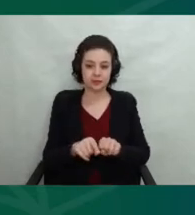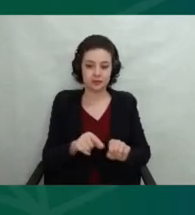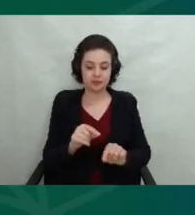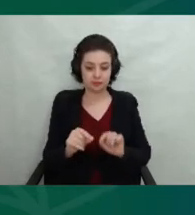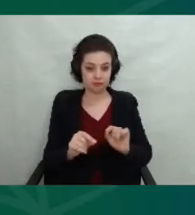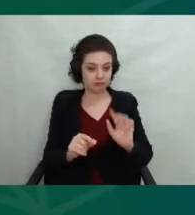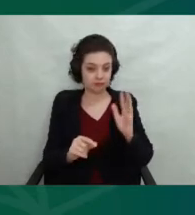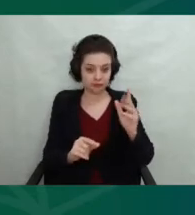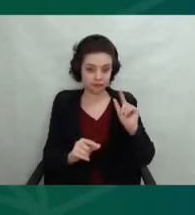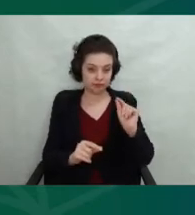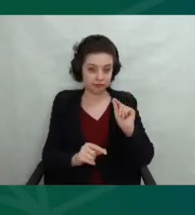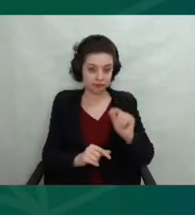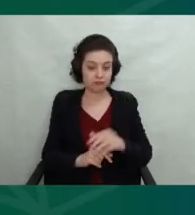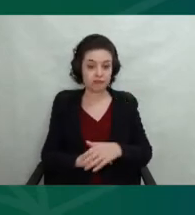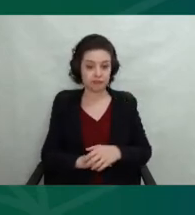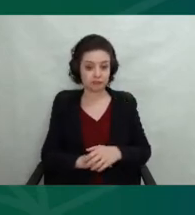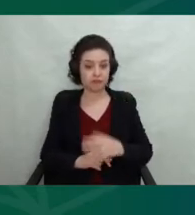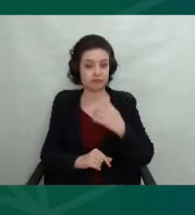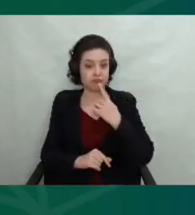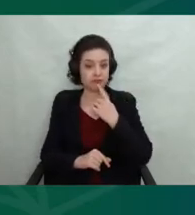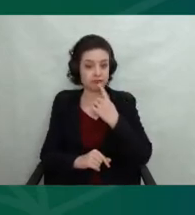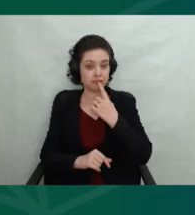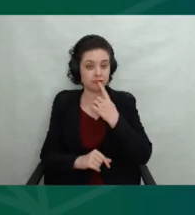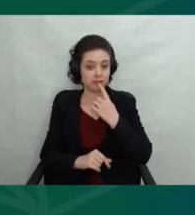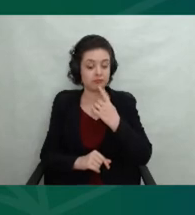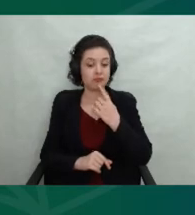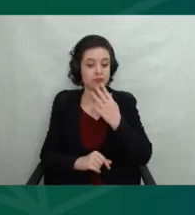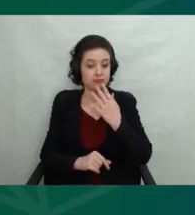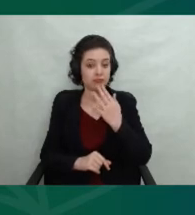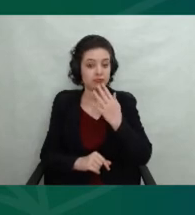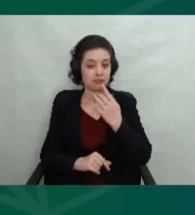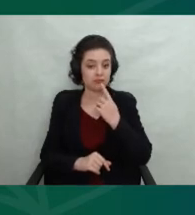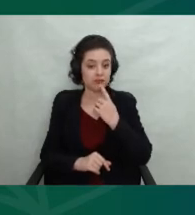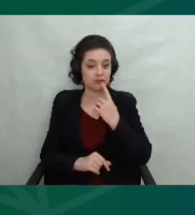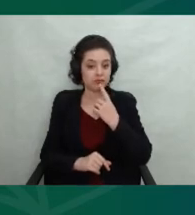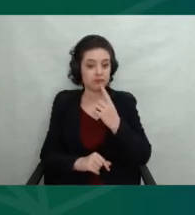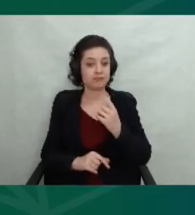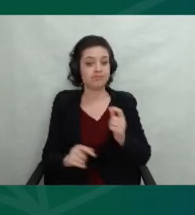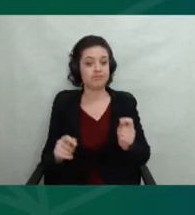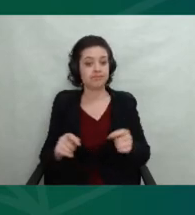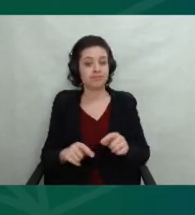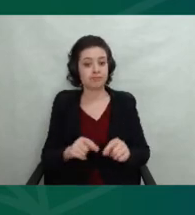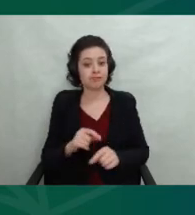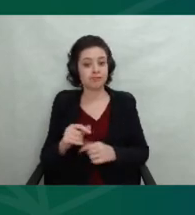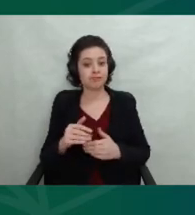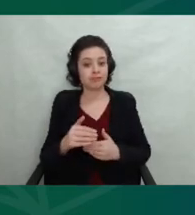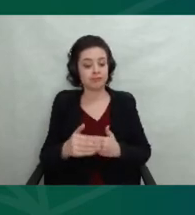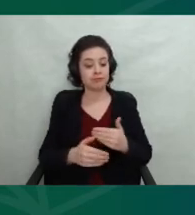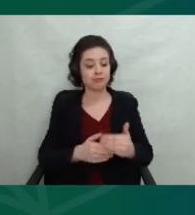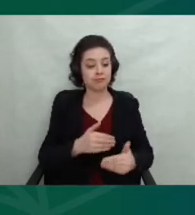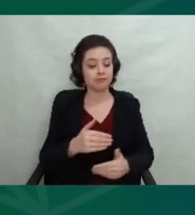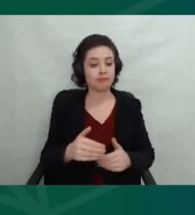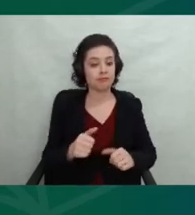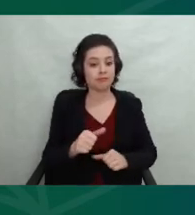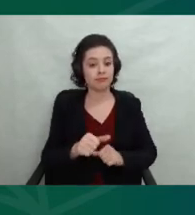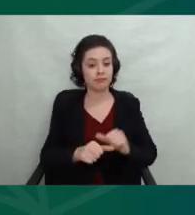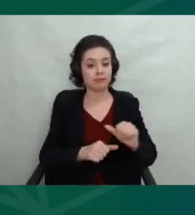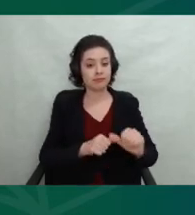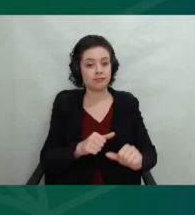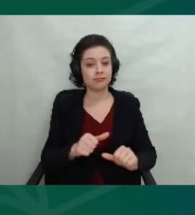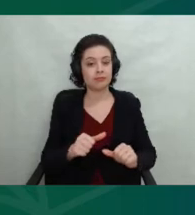esse corante vermelho era capaz de induzir alteração cromossômica em células